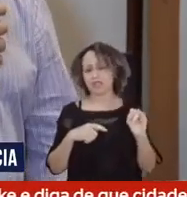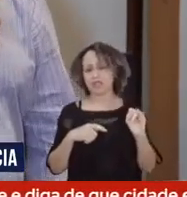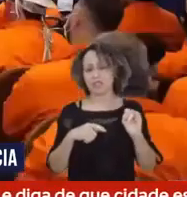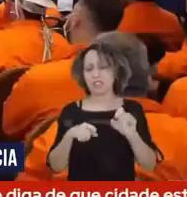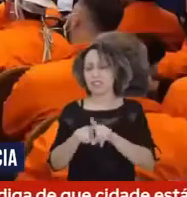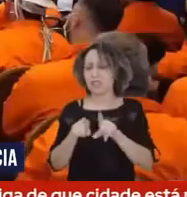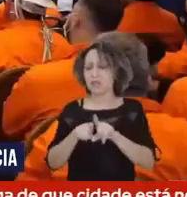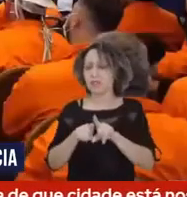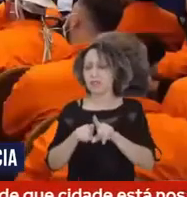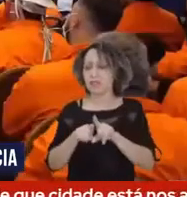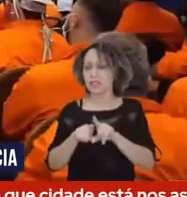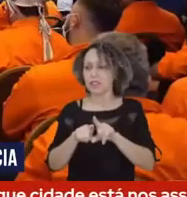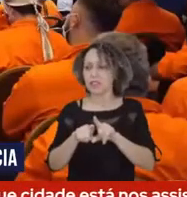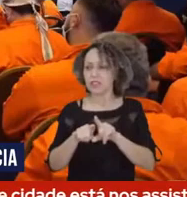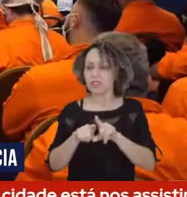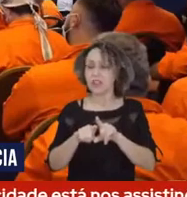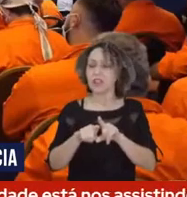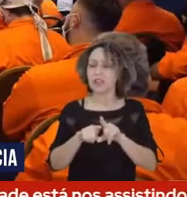líquido... Desculpa,